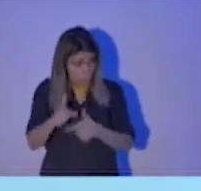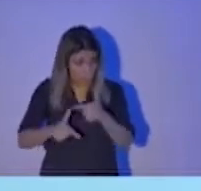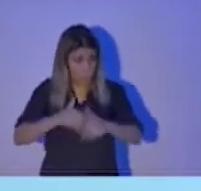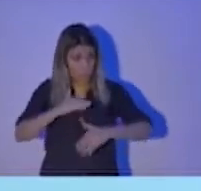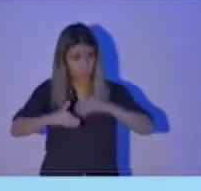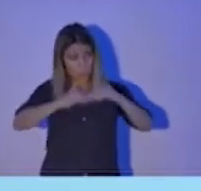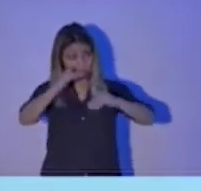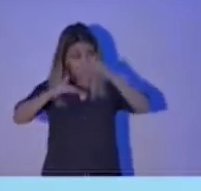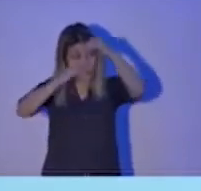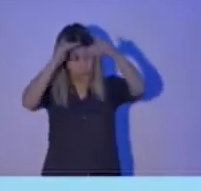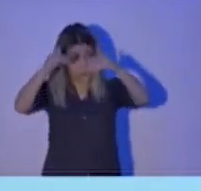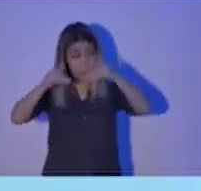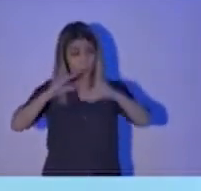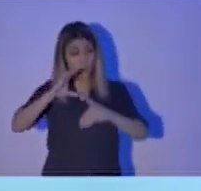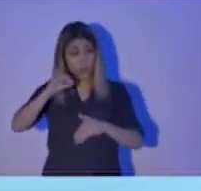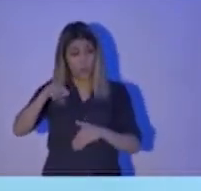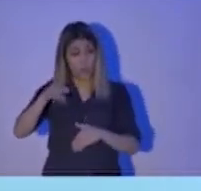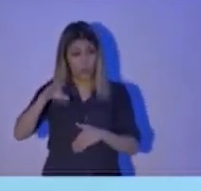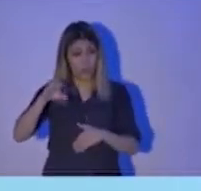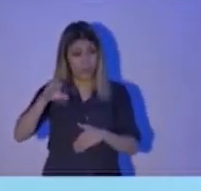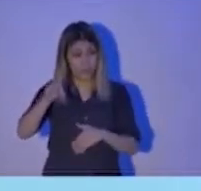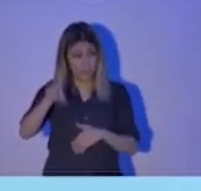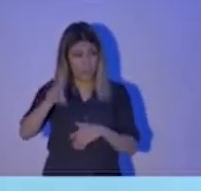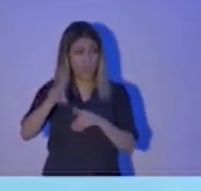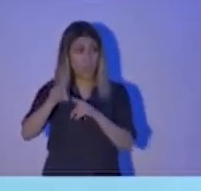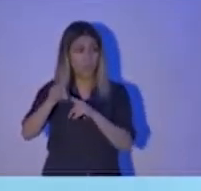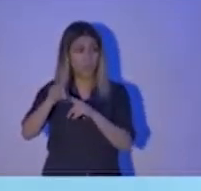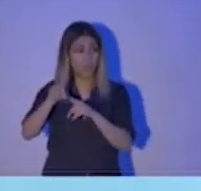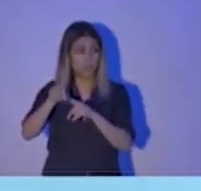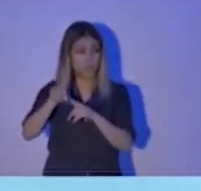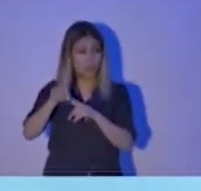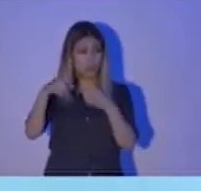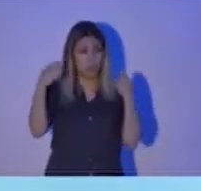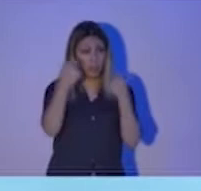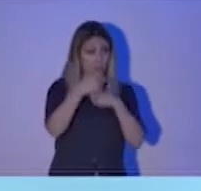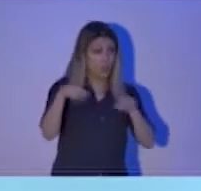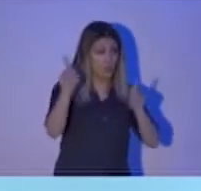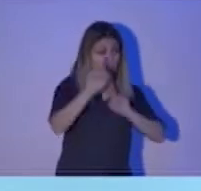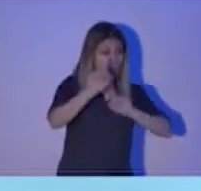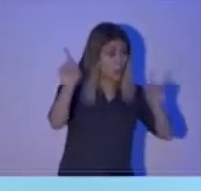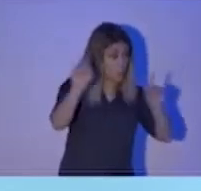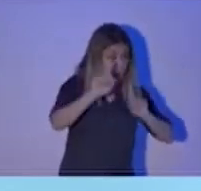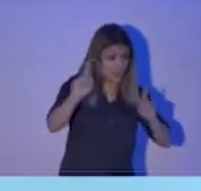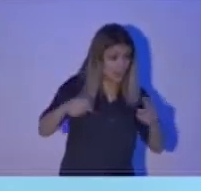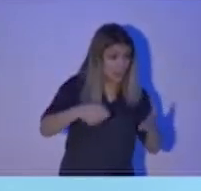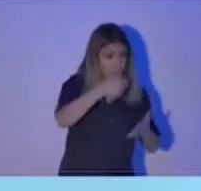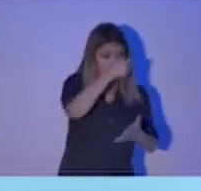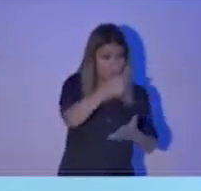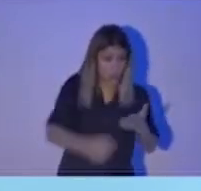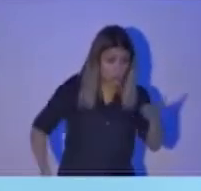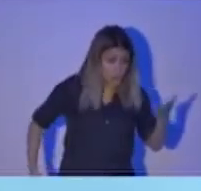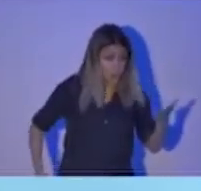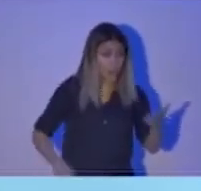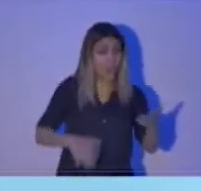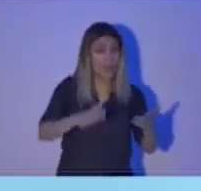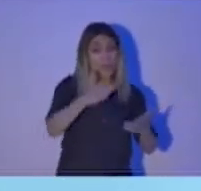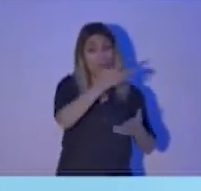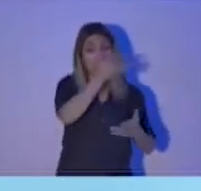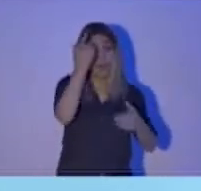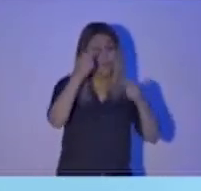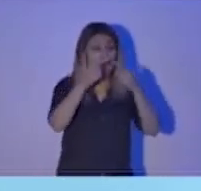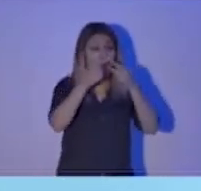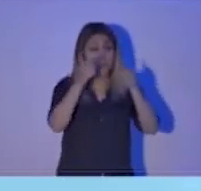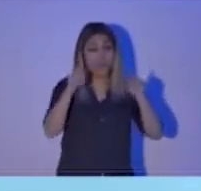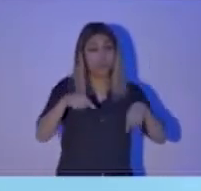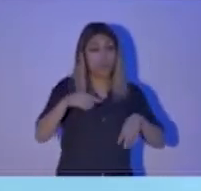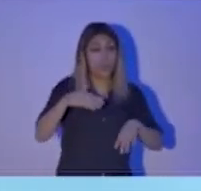com o Concede, não precisa contratar consultoria técnica na área de educação. Sei que tem dirigente